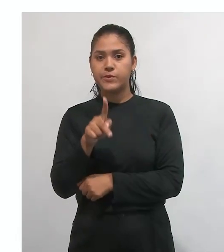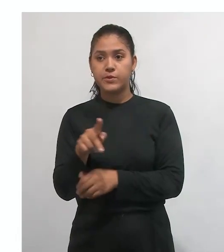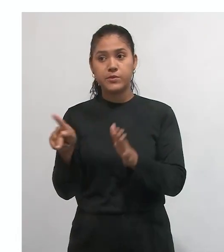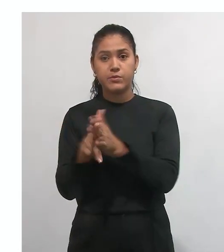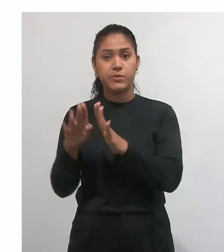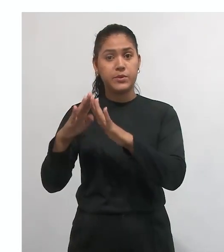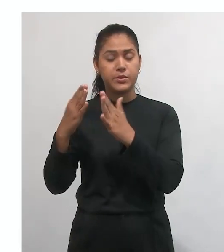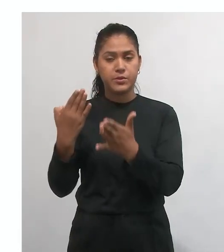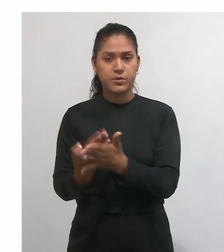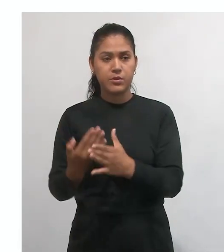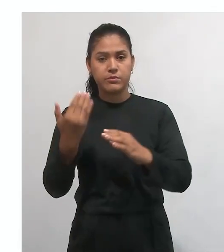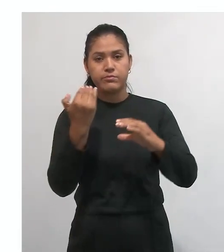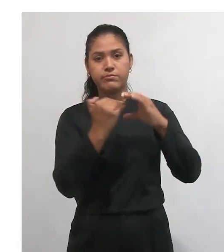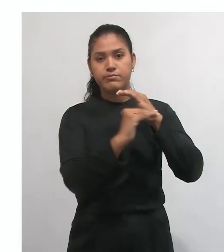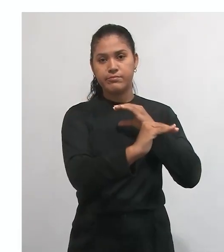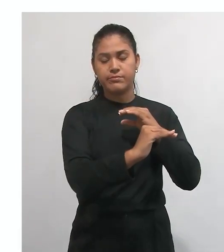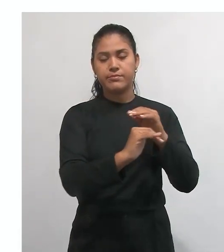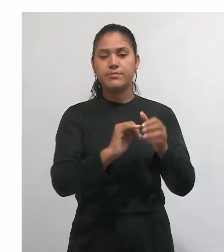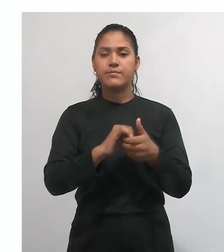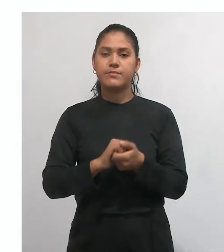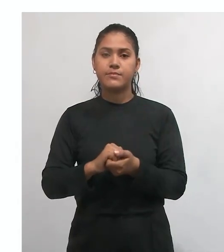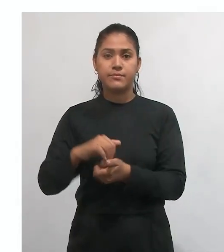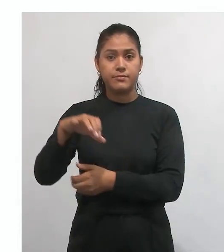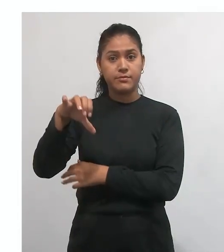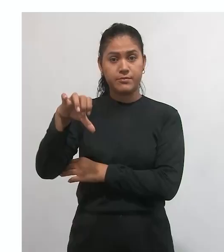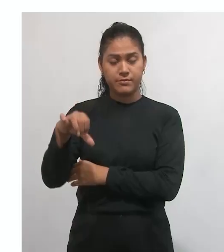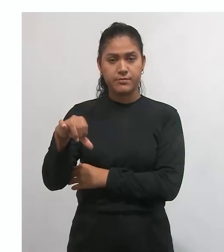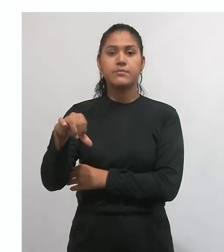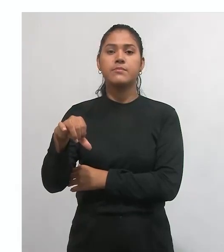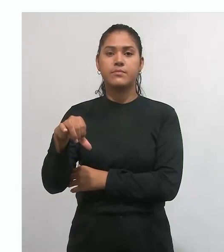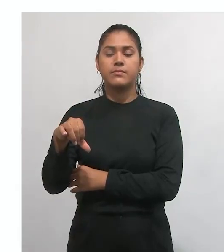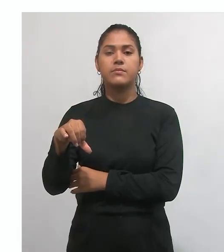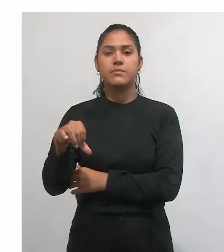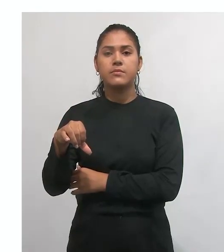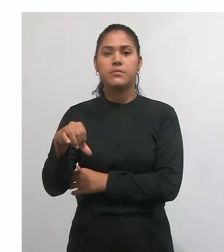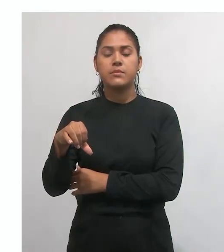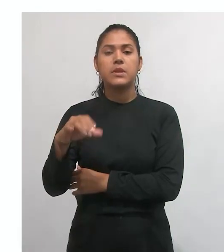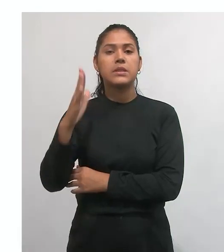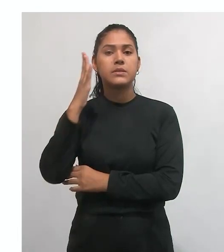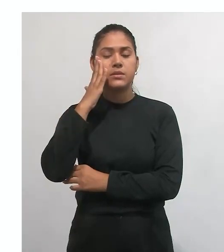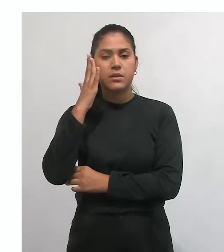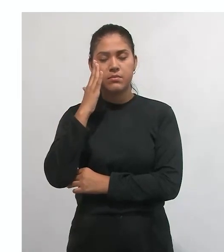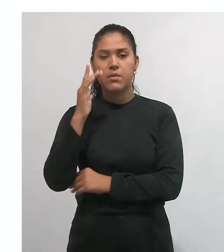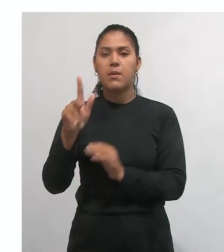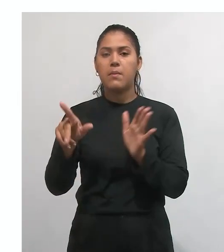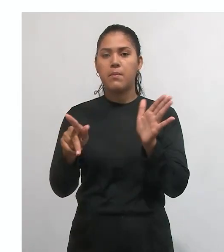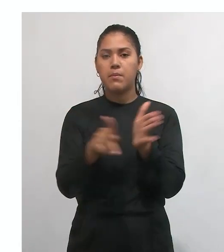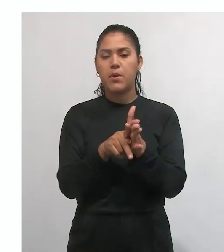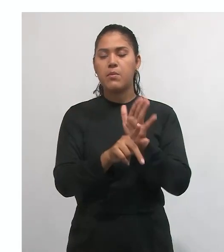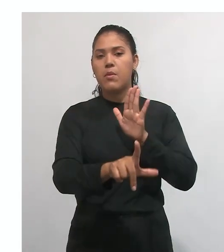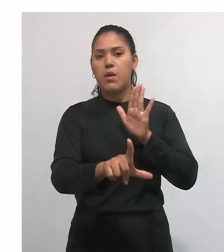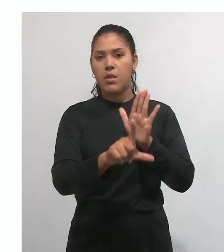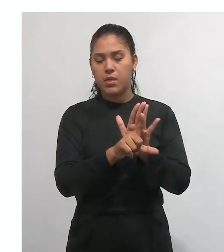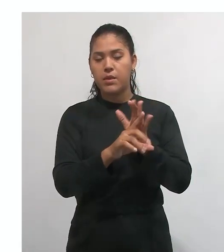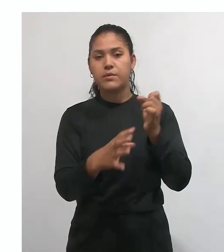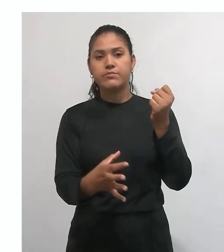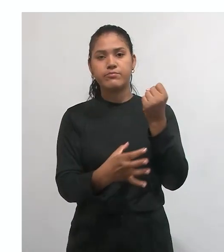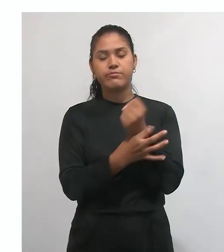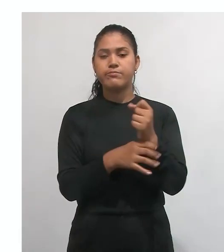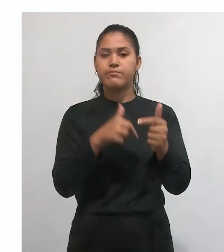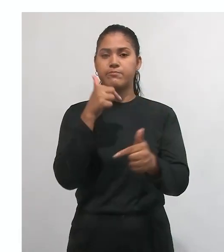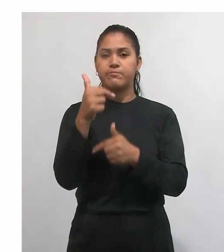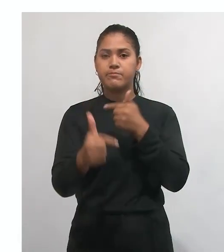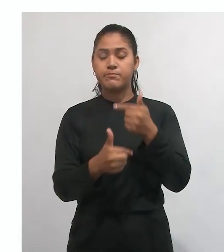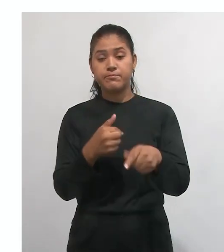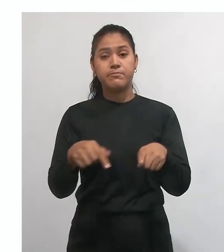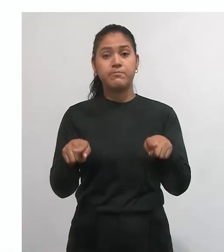estagiário. E o nono, aplicar-se ao estagiário a legislação relacionada à saúde e segurança no